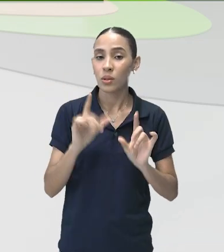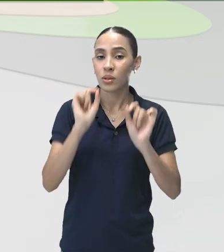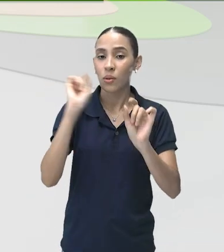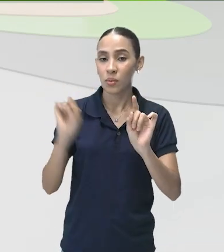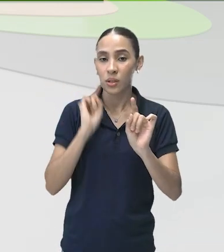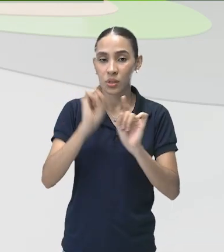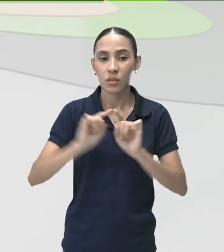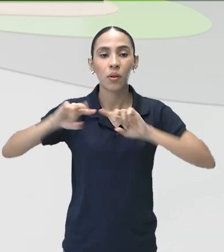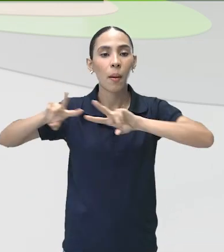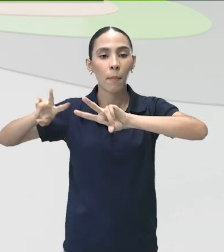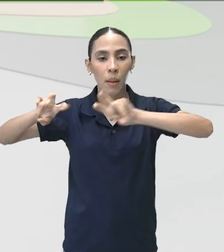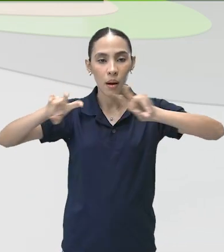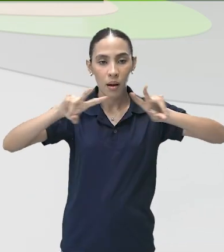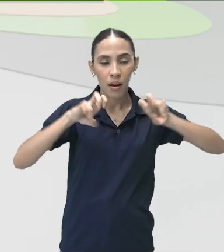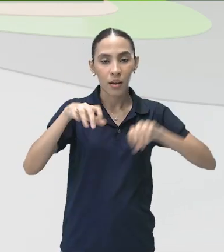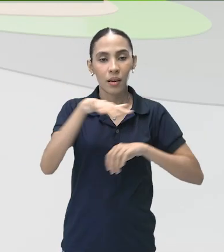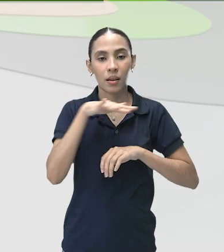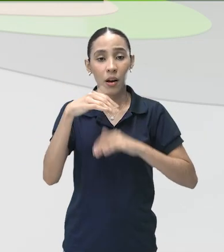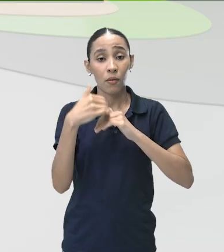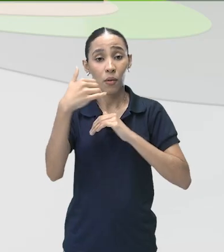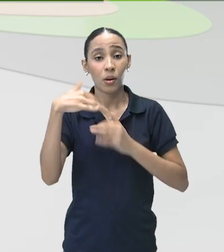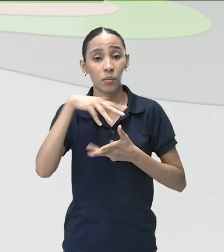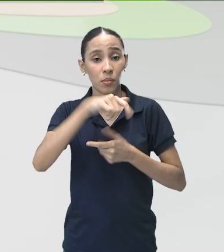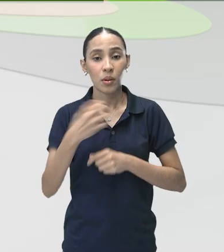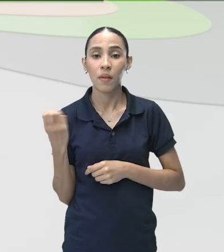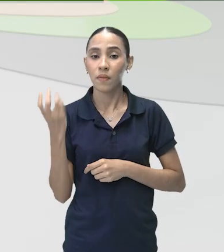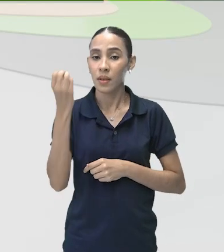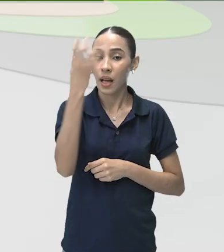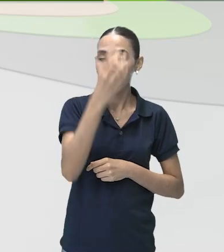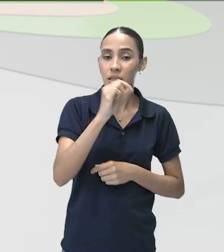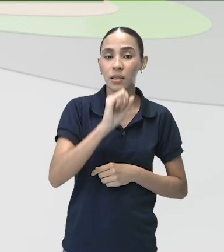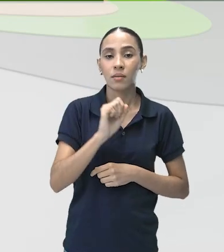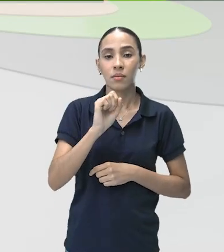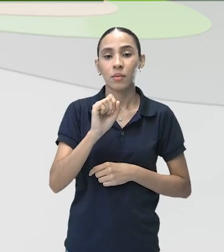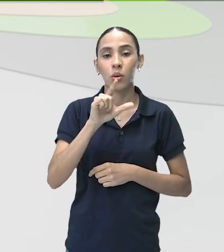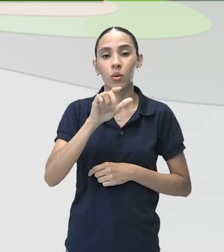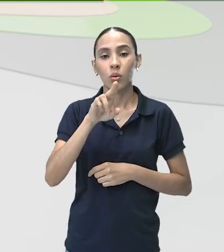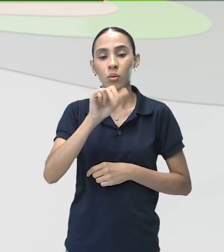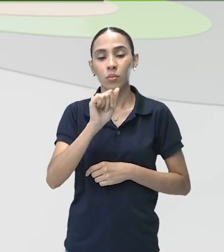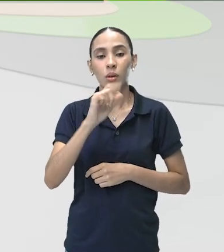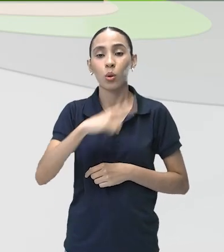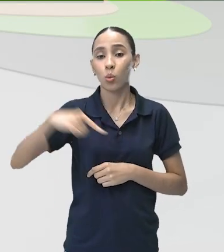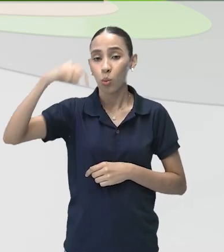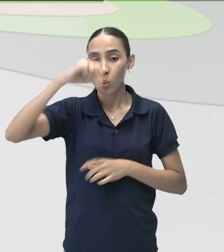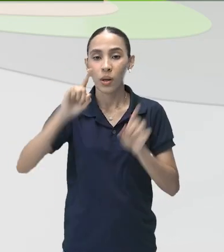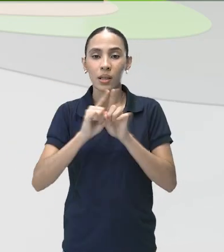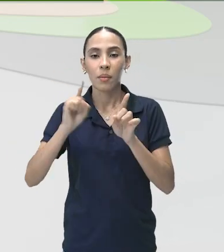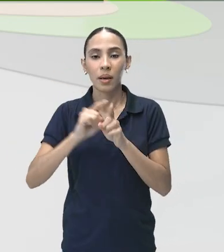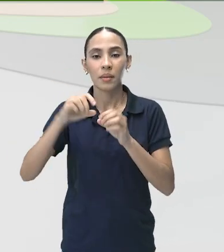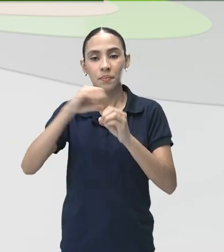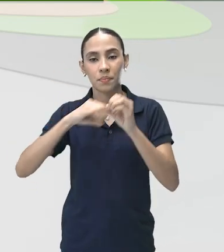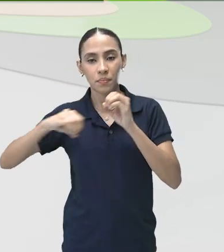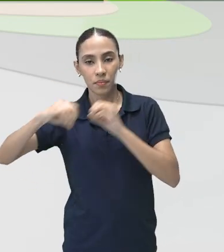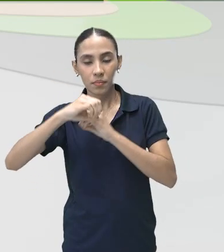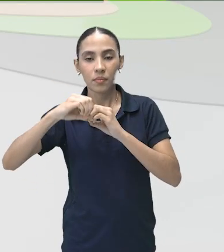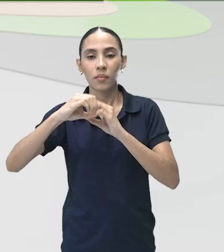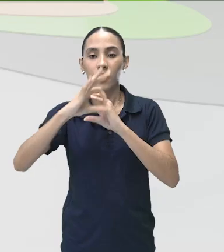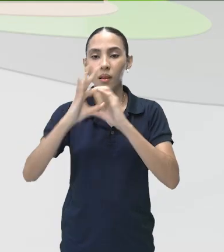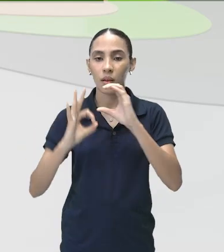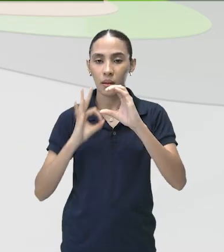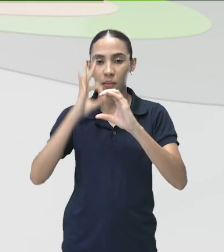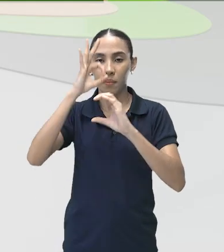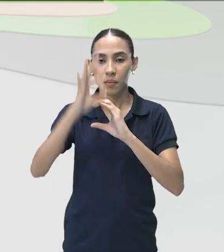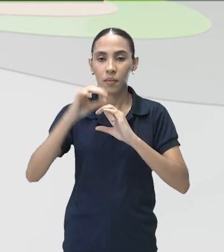futuras missões de exploração espacial, como viagens para a Lua e Marte, testando tecnologias